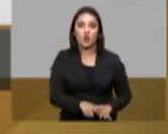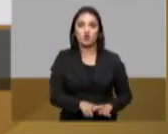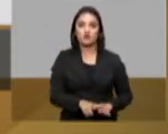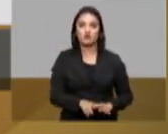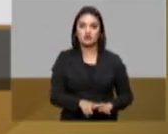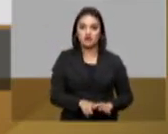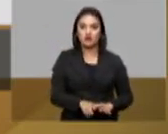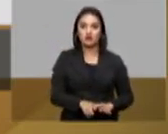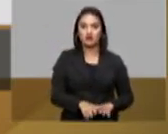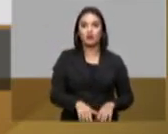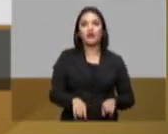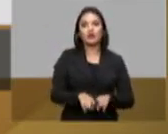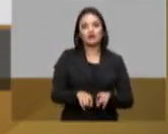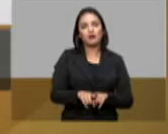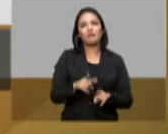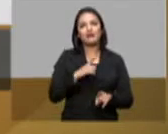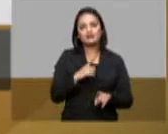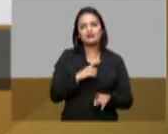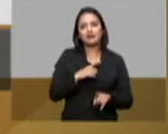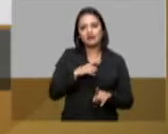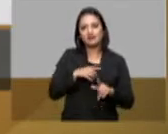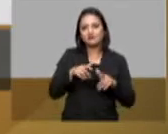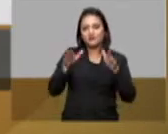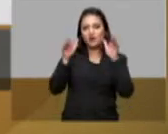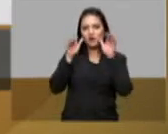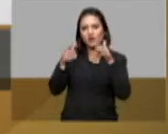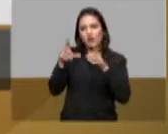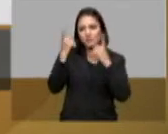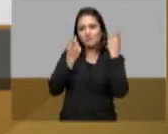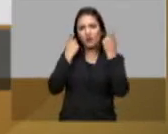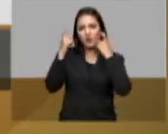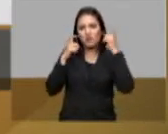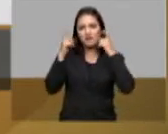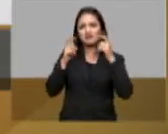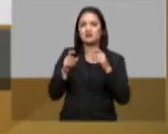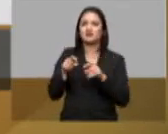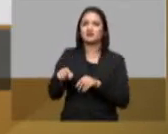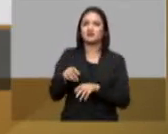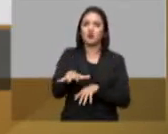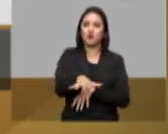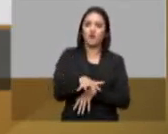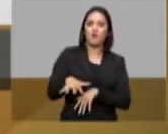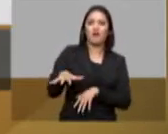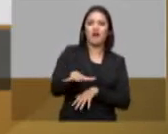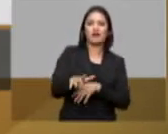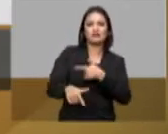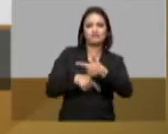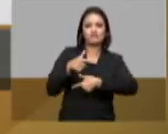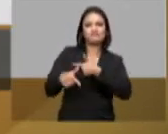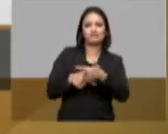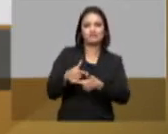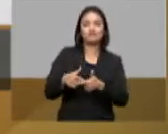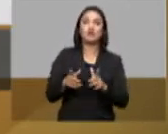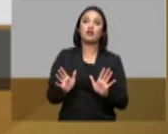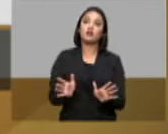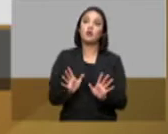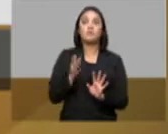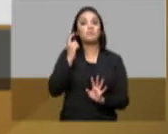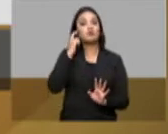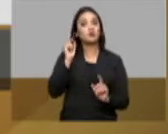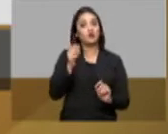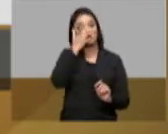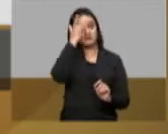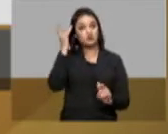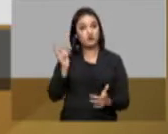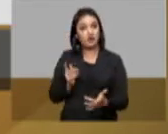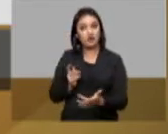a sensibilidade às flutuações da economia neste mercado, houve por bem permitir que os contribuintes que